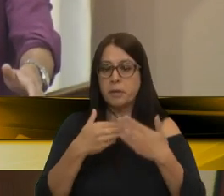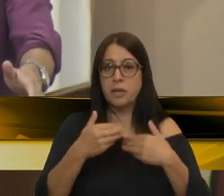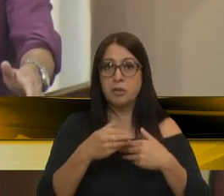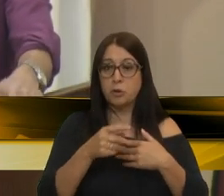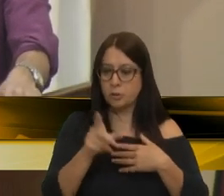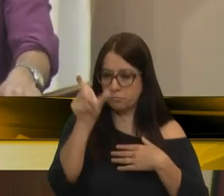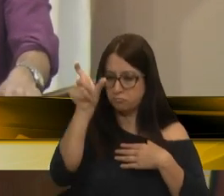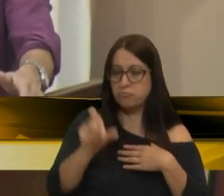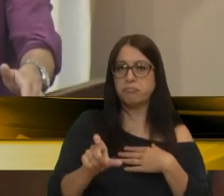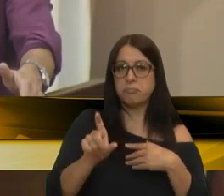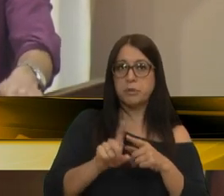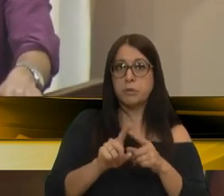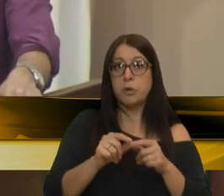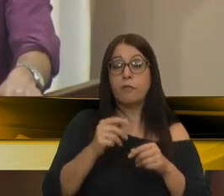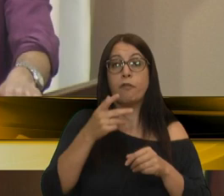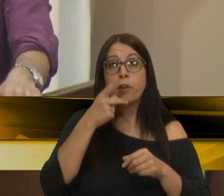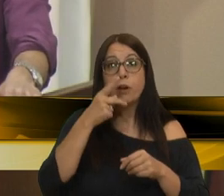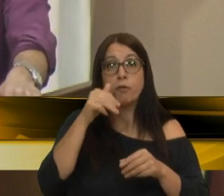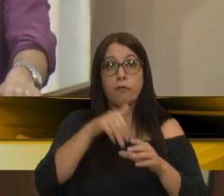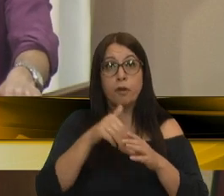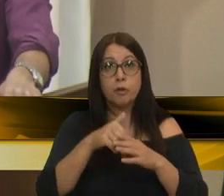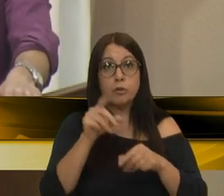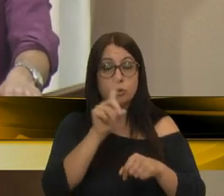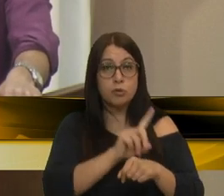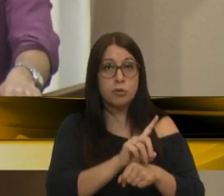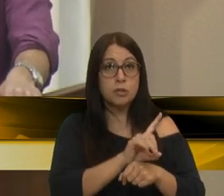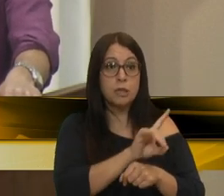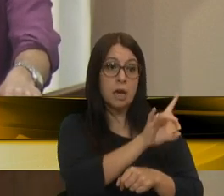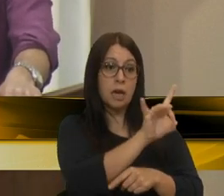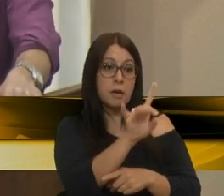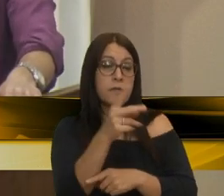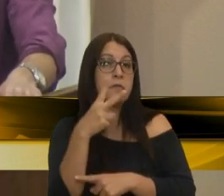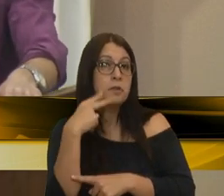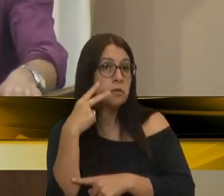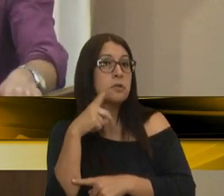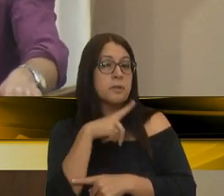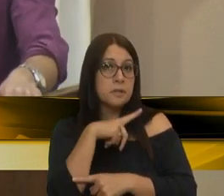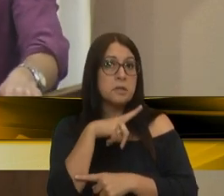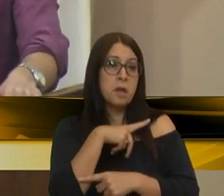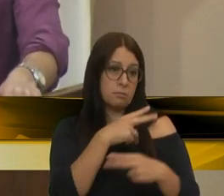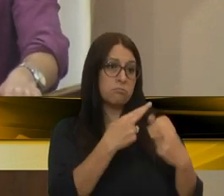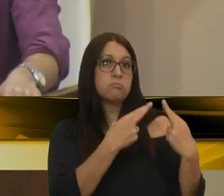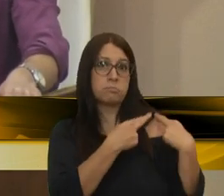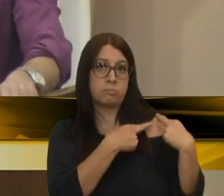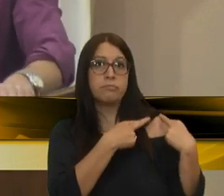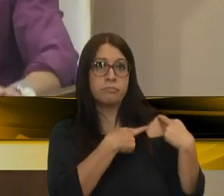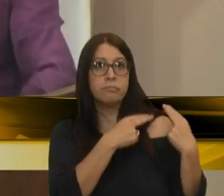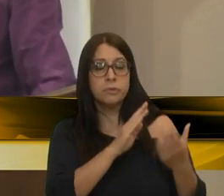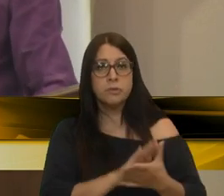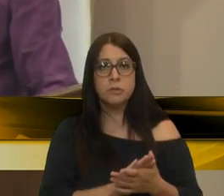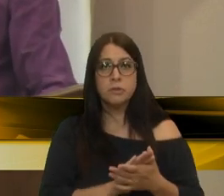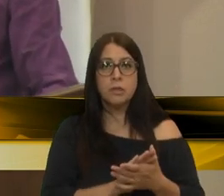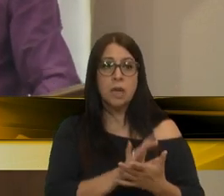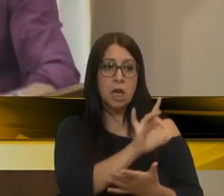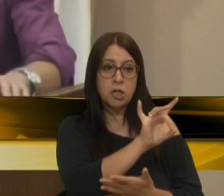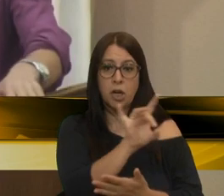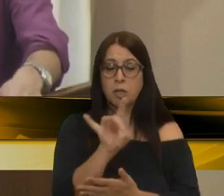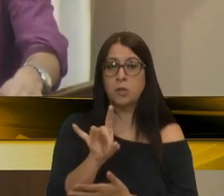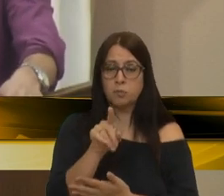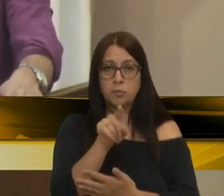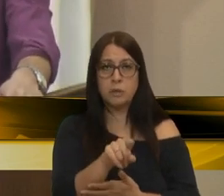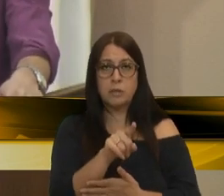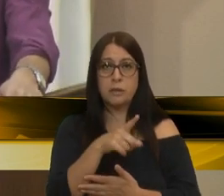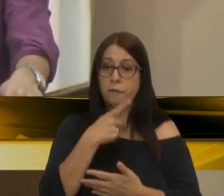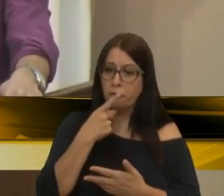antes, ou só no dia de hoje, se cada vereador tem a sua responsabilidade, e é de cada um de si